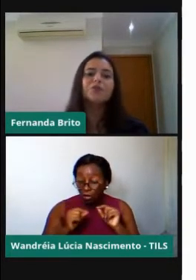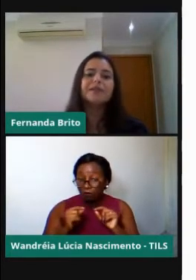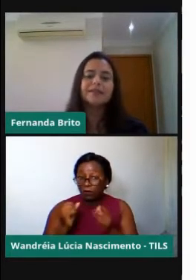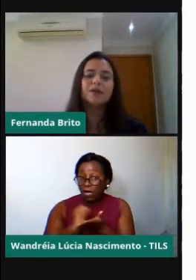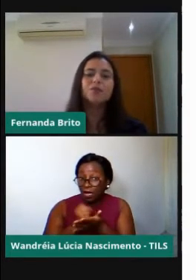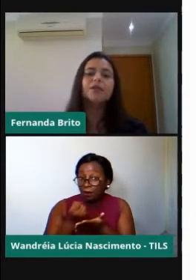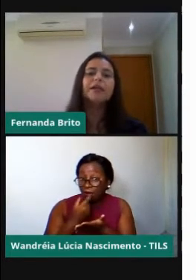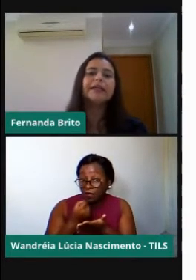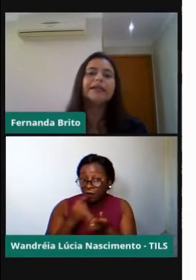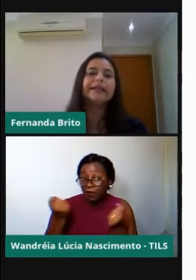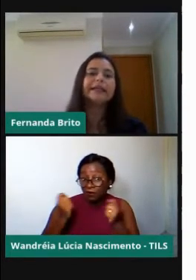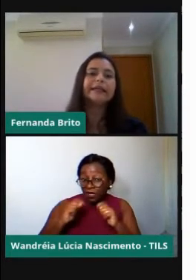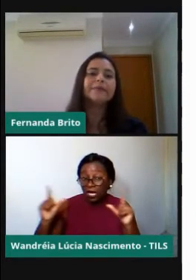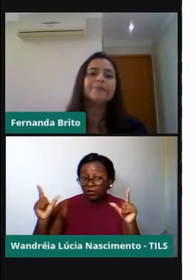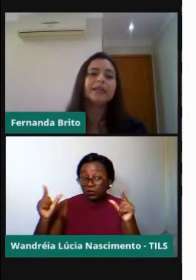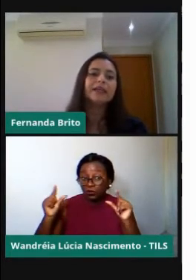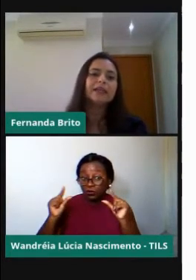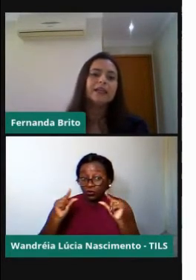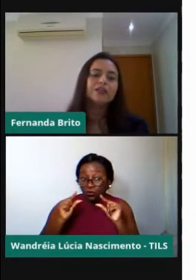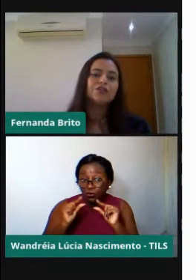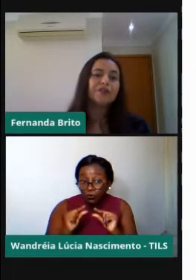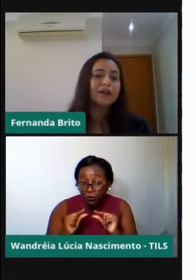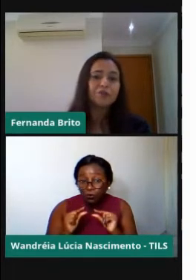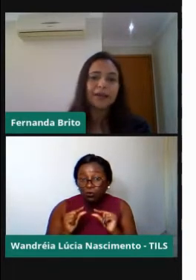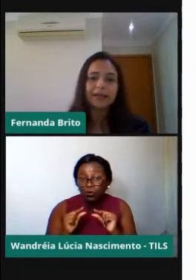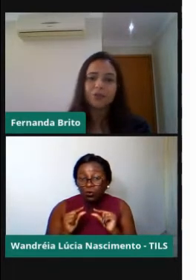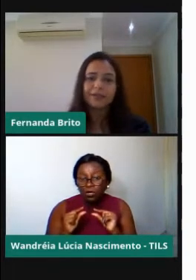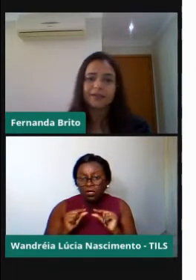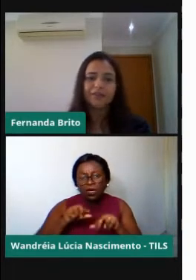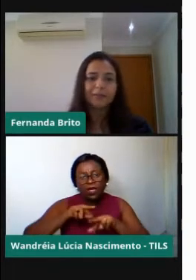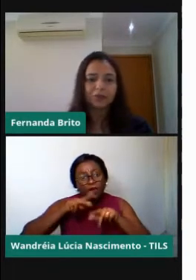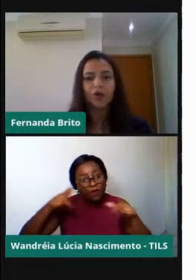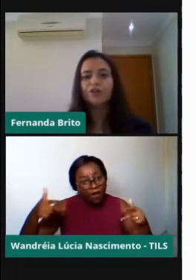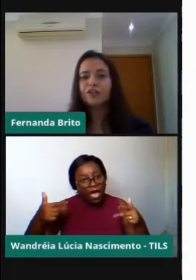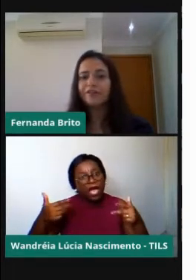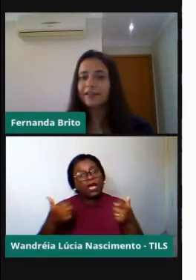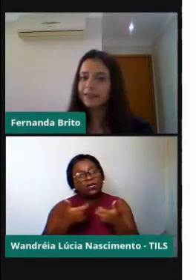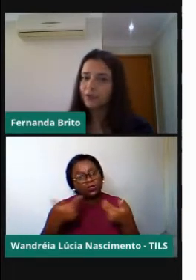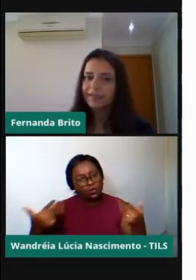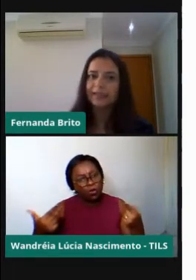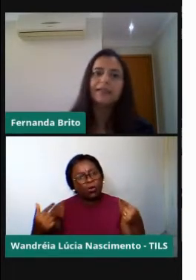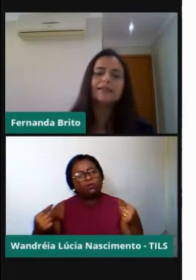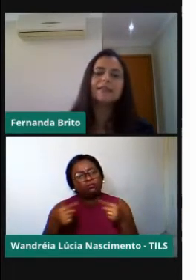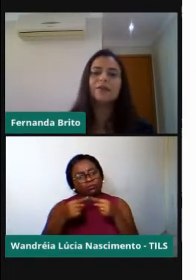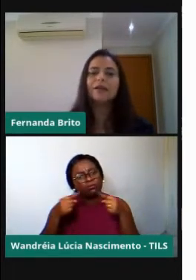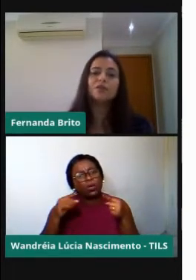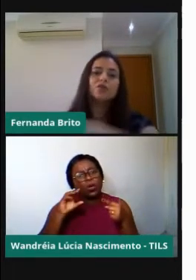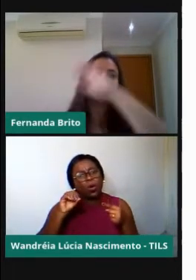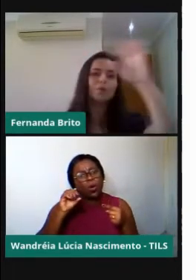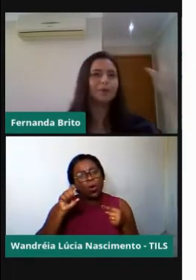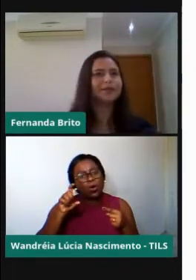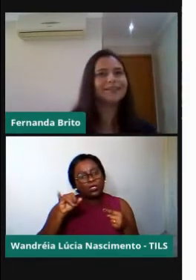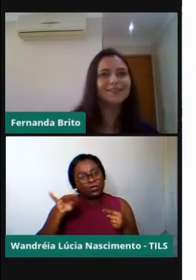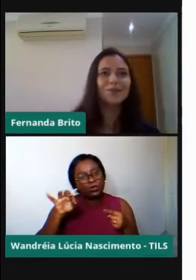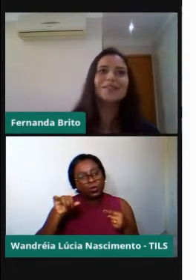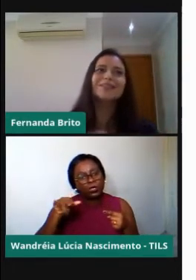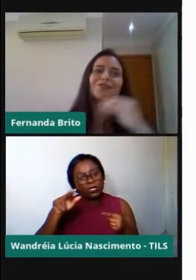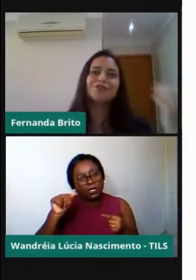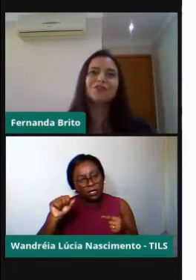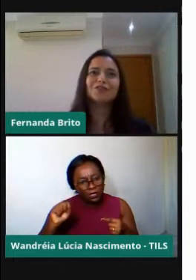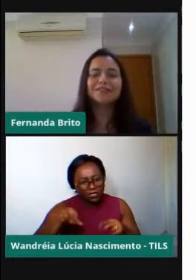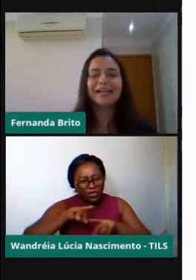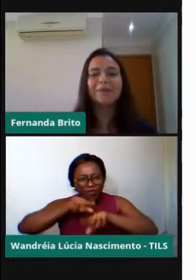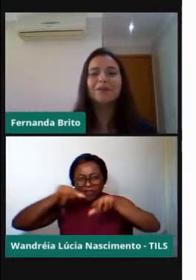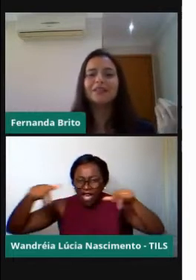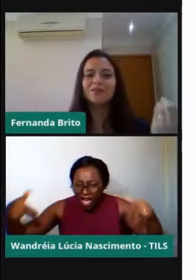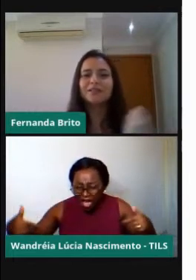à diminuição de vários marcadores inflamatórios, né, várias citocinas, então aquela sopa, né, de citocinas